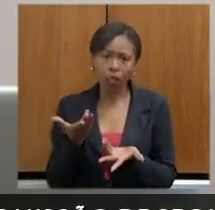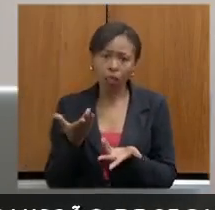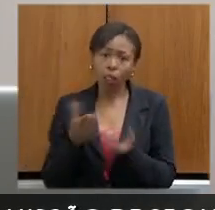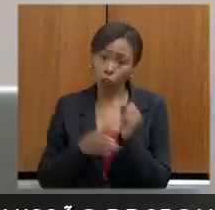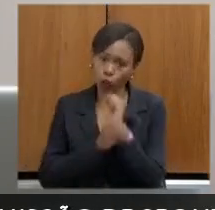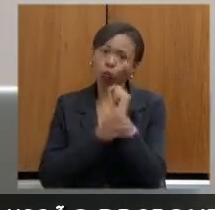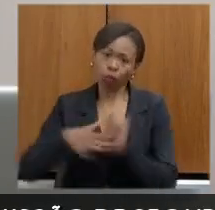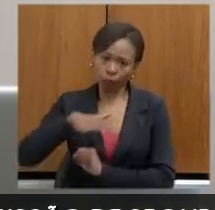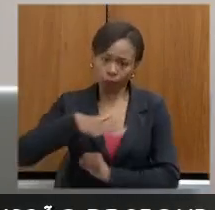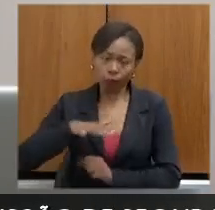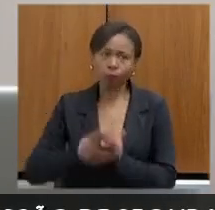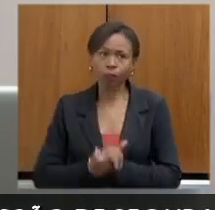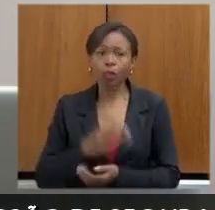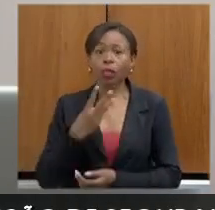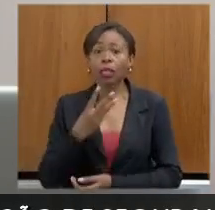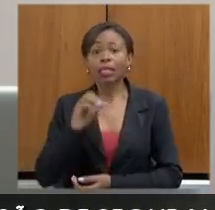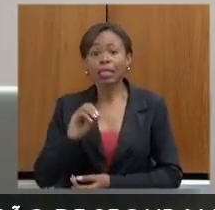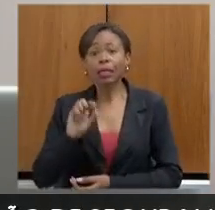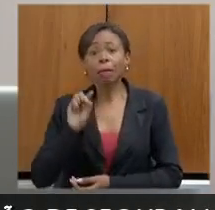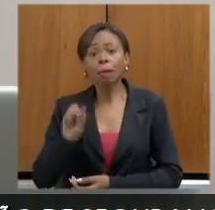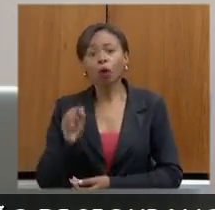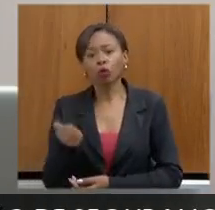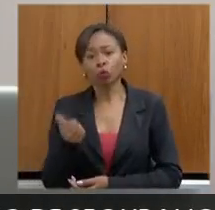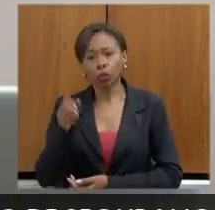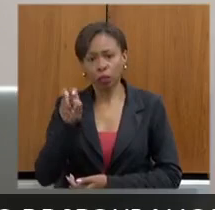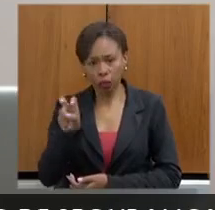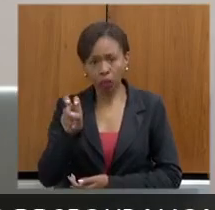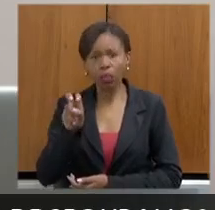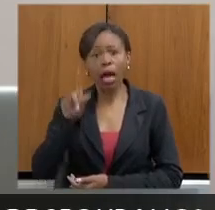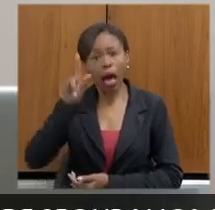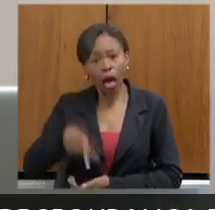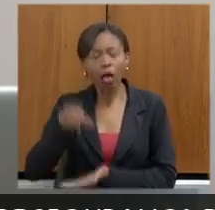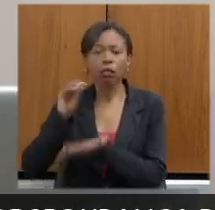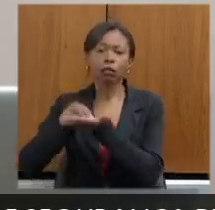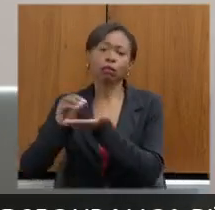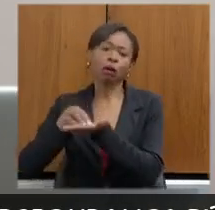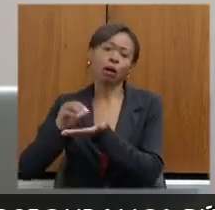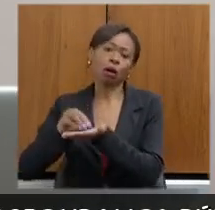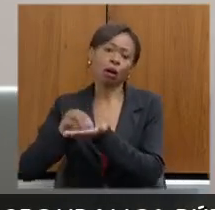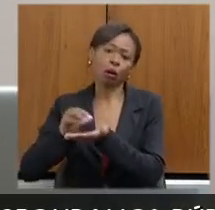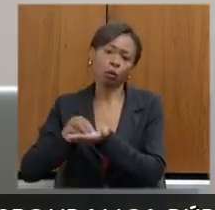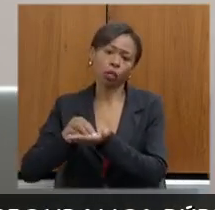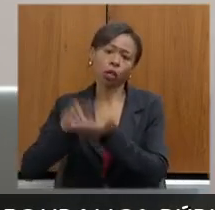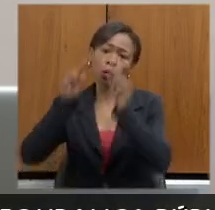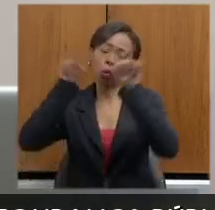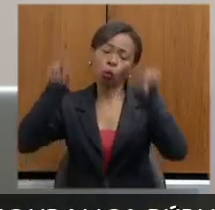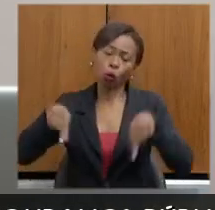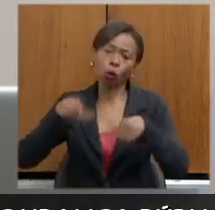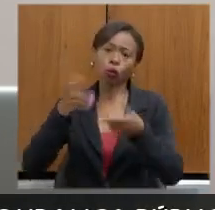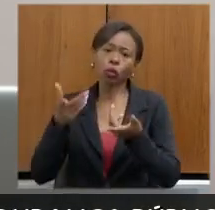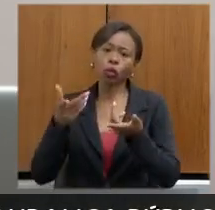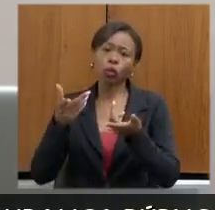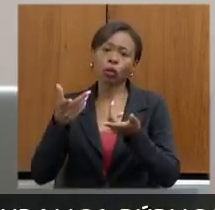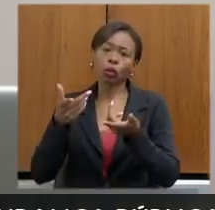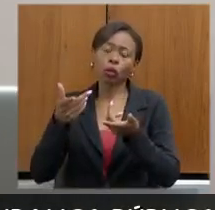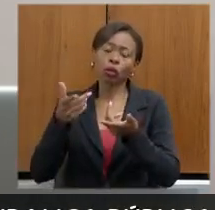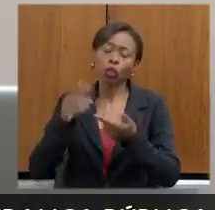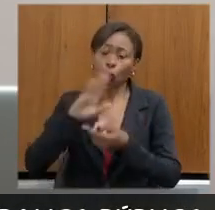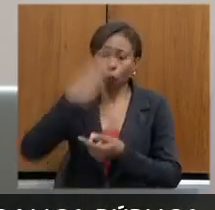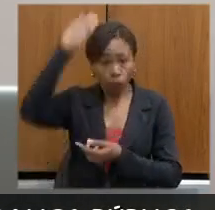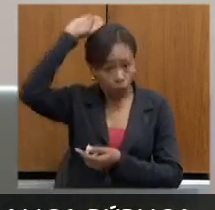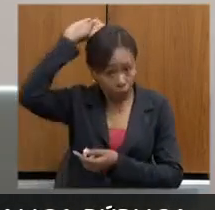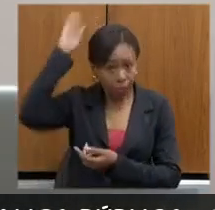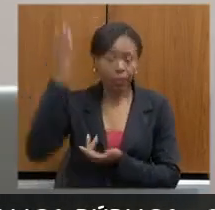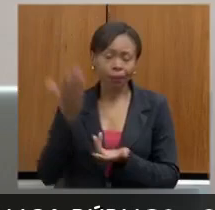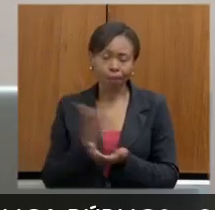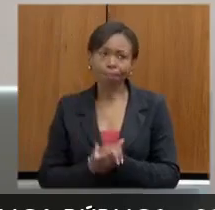conjunto de Deputados 30. 15 é a a deficiência e tema de efetivo em cooperação a lei de efetivo e